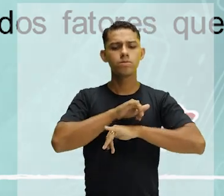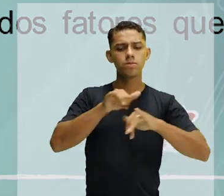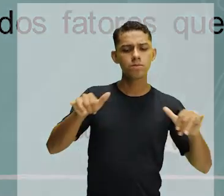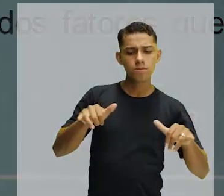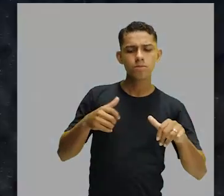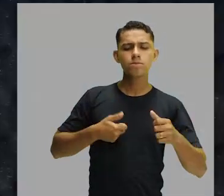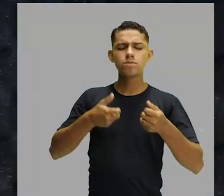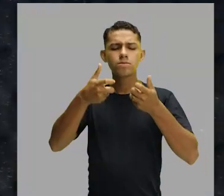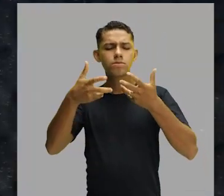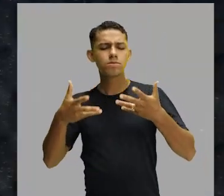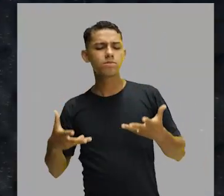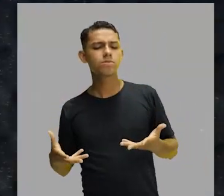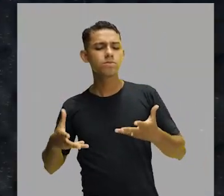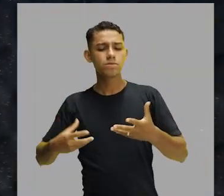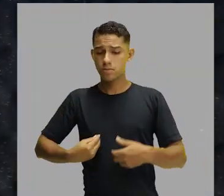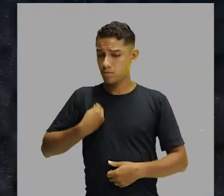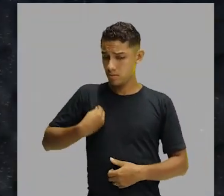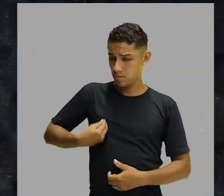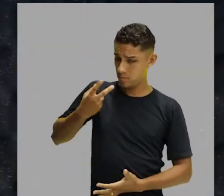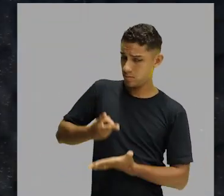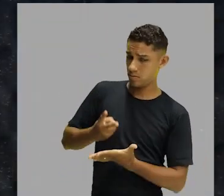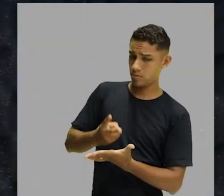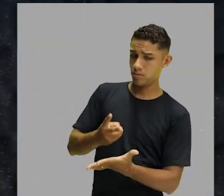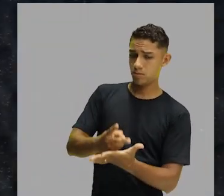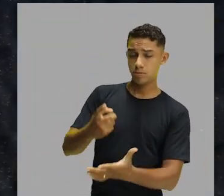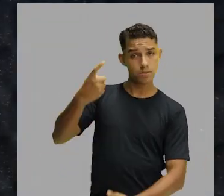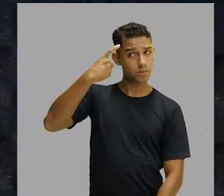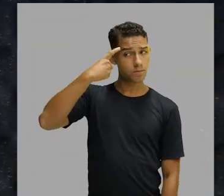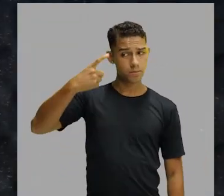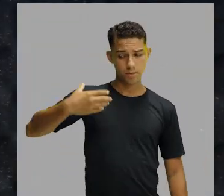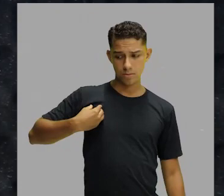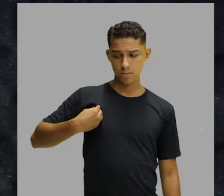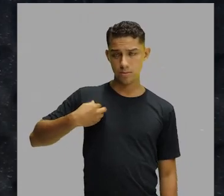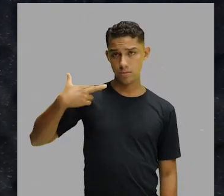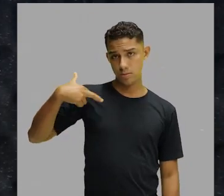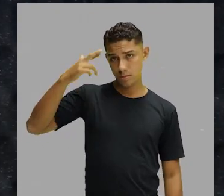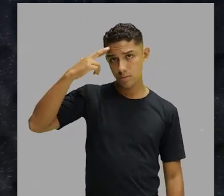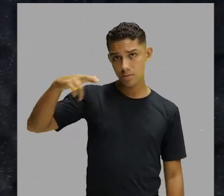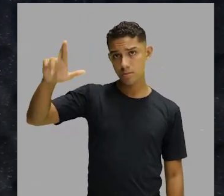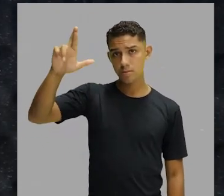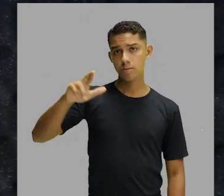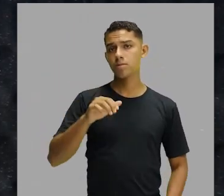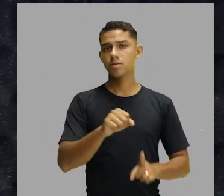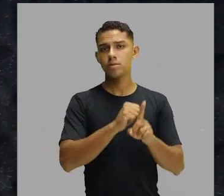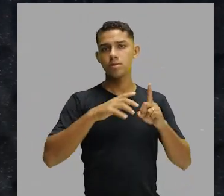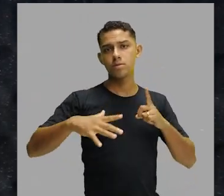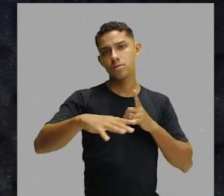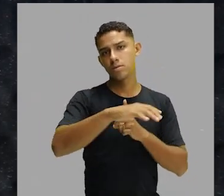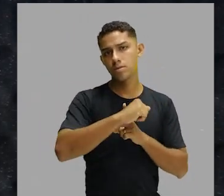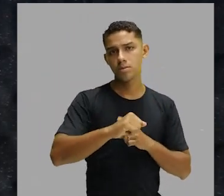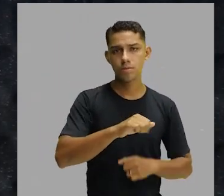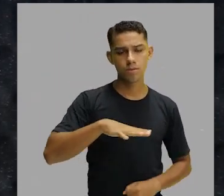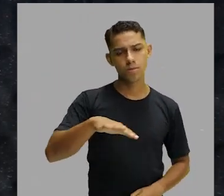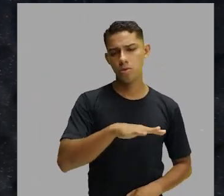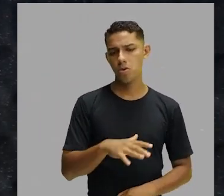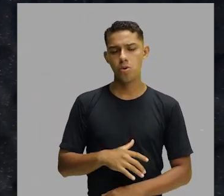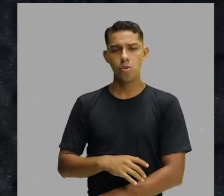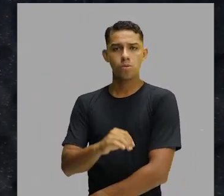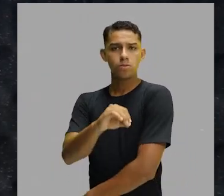predominância do pensamento religioso. Então, assim, era uma sociedade até então praticamente